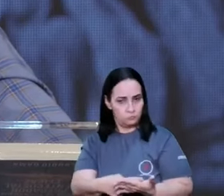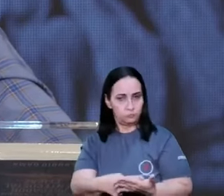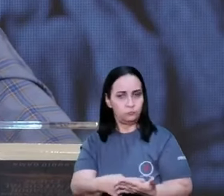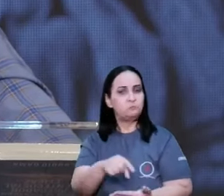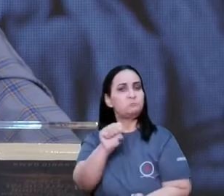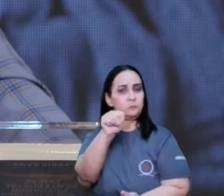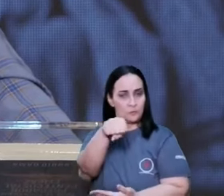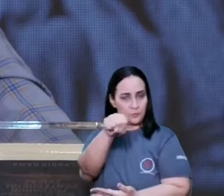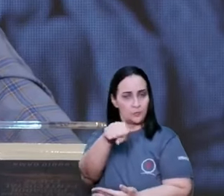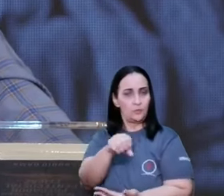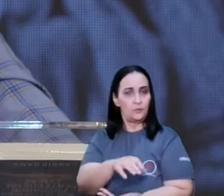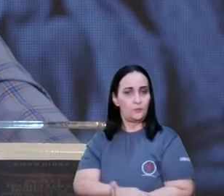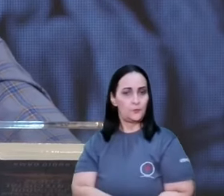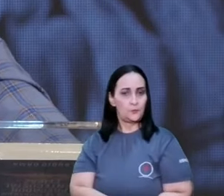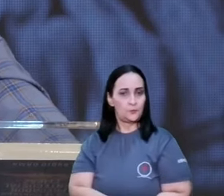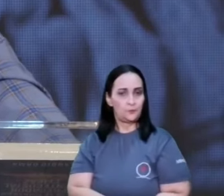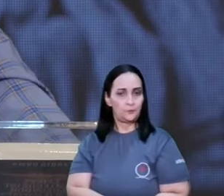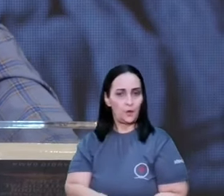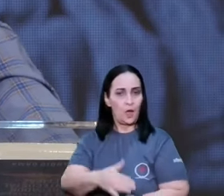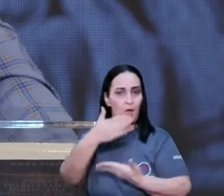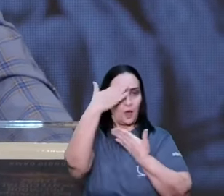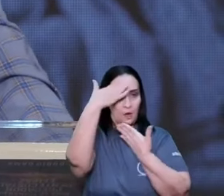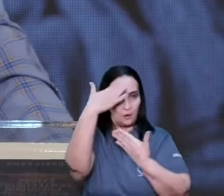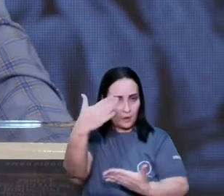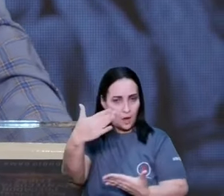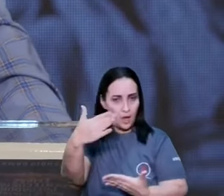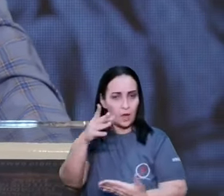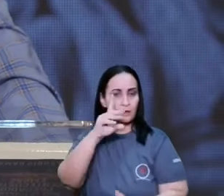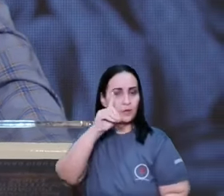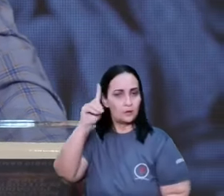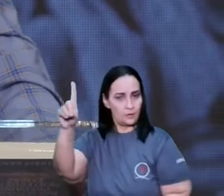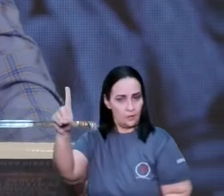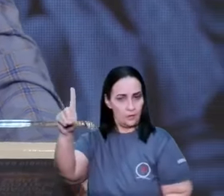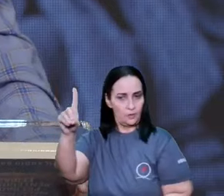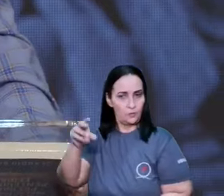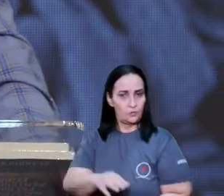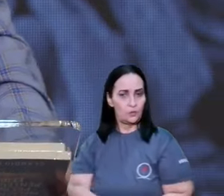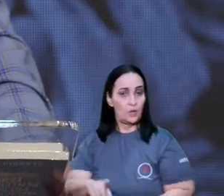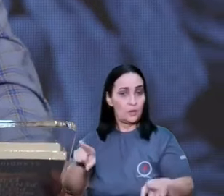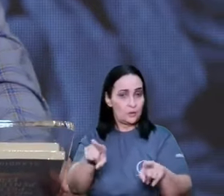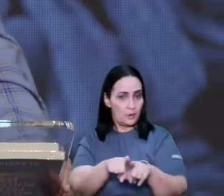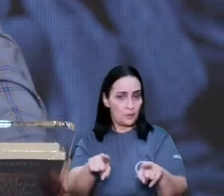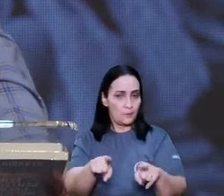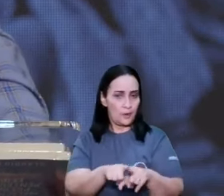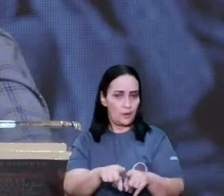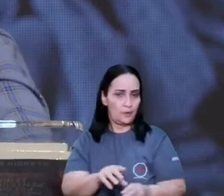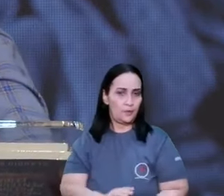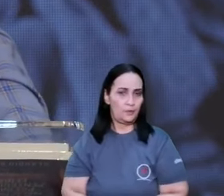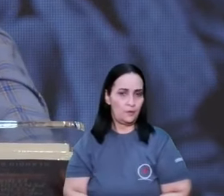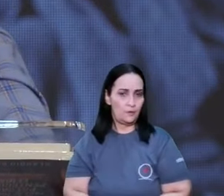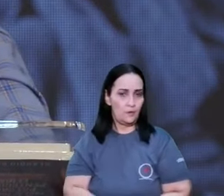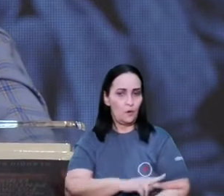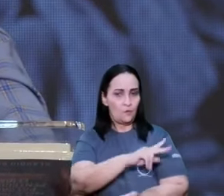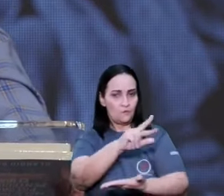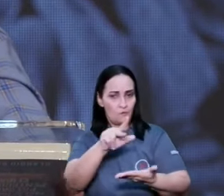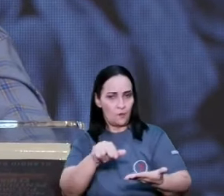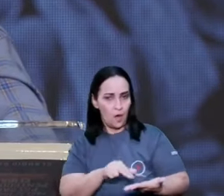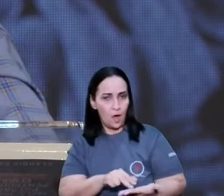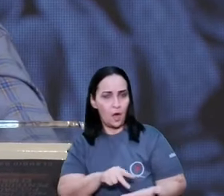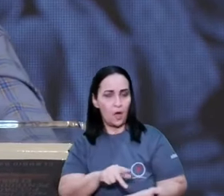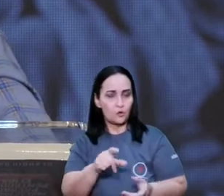construo meu filho sou grato a Deus e quero deixar aqui registrado muitas pessoas TM me